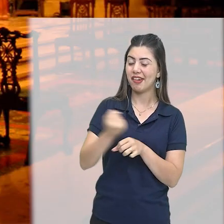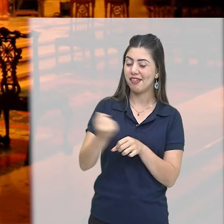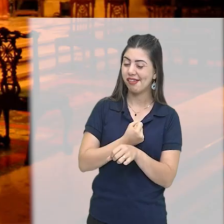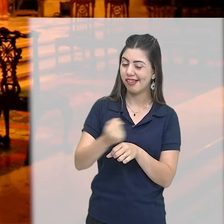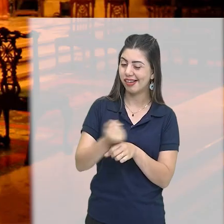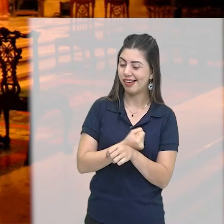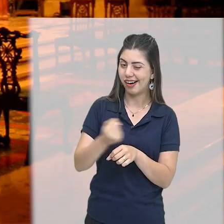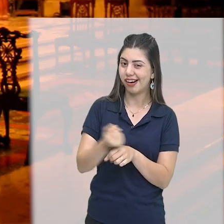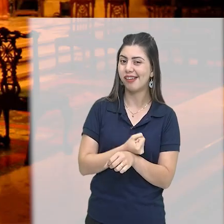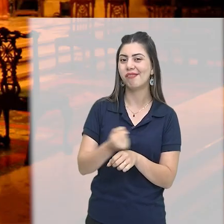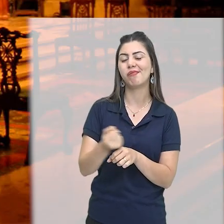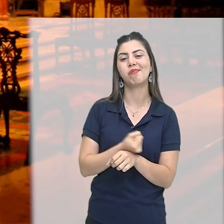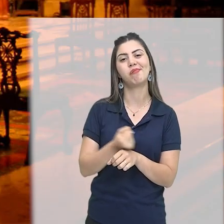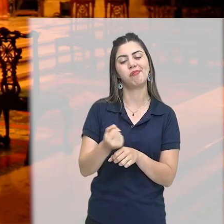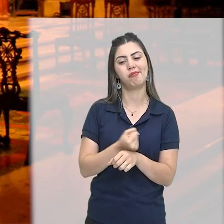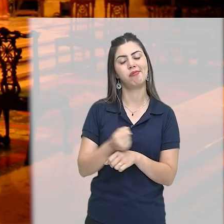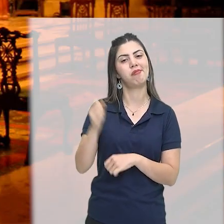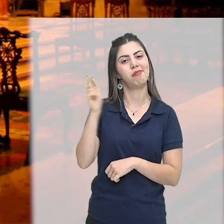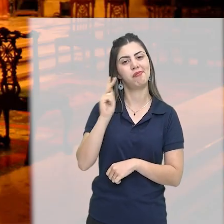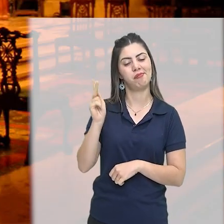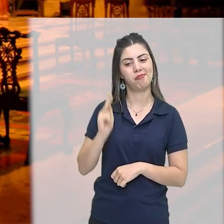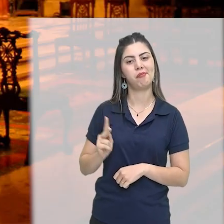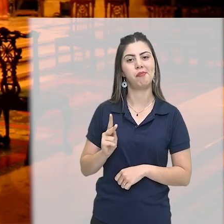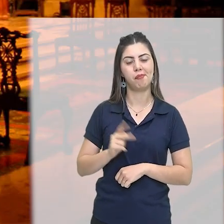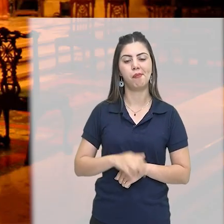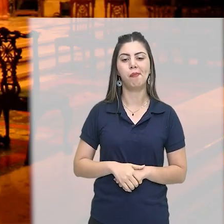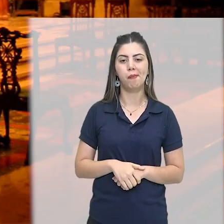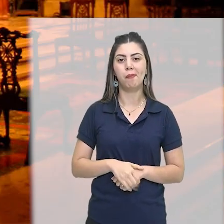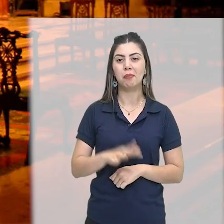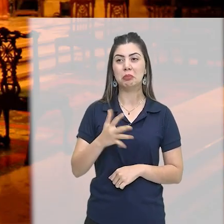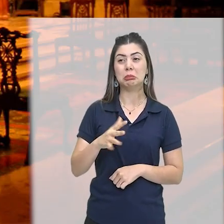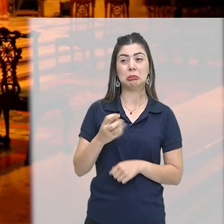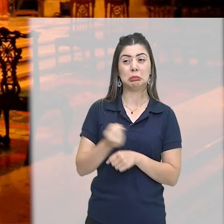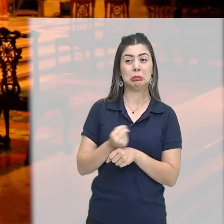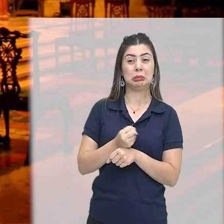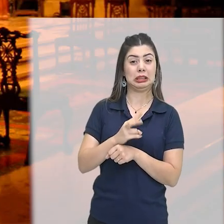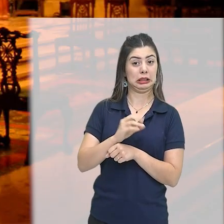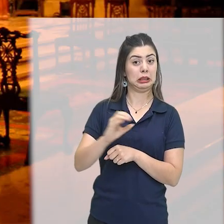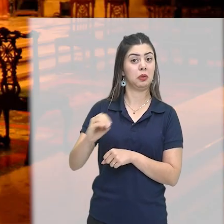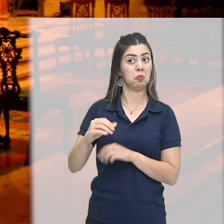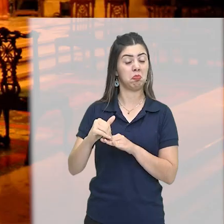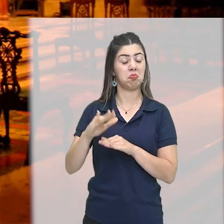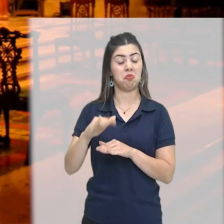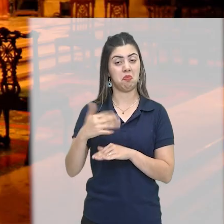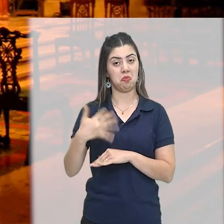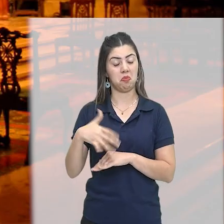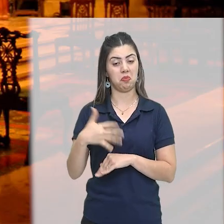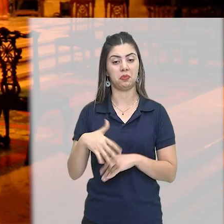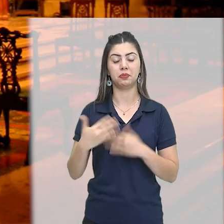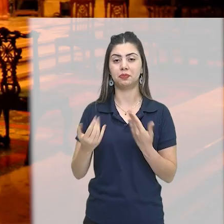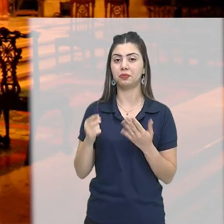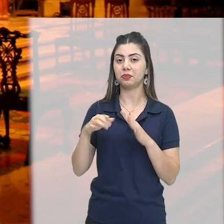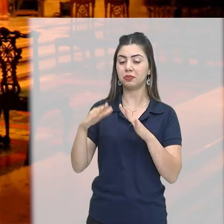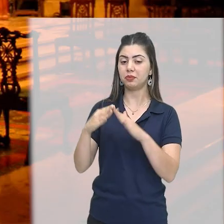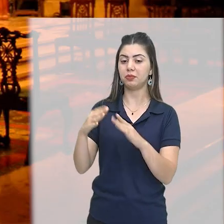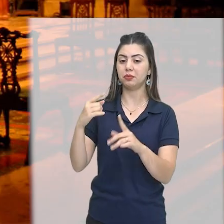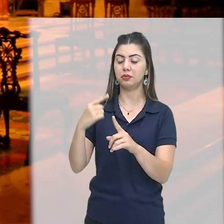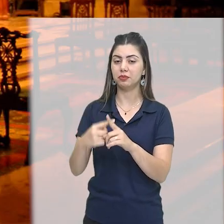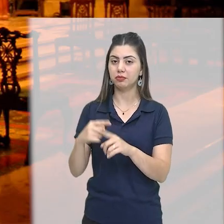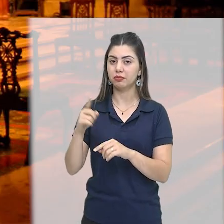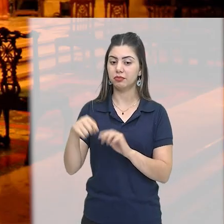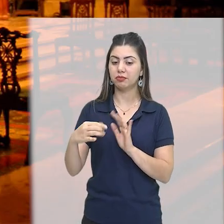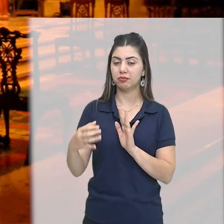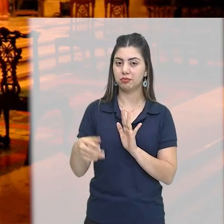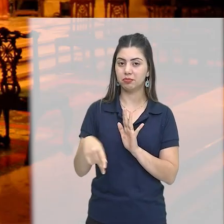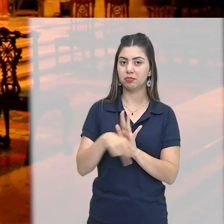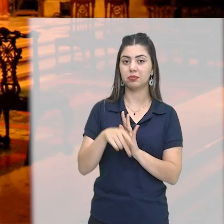antigo da história da humanidade, tem mais de 500 anos. E essa igreja, além de ser uma igreja